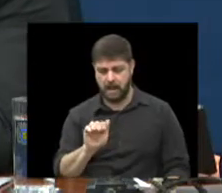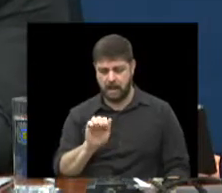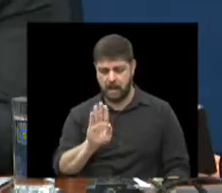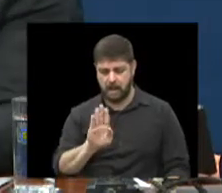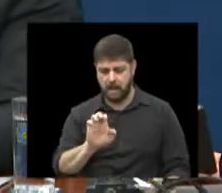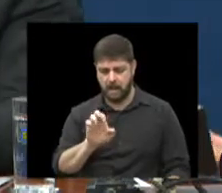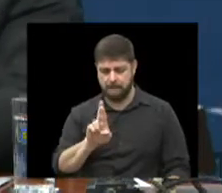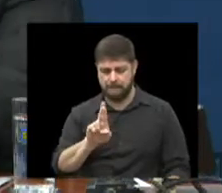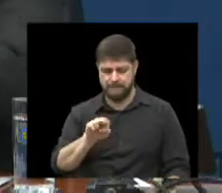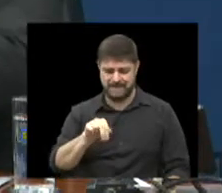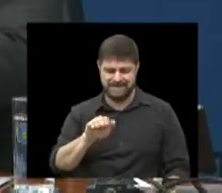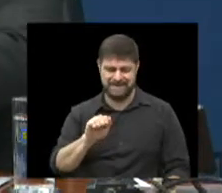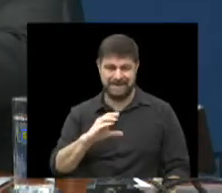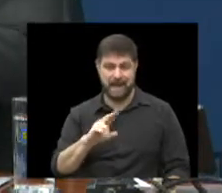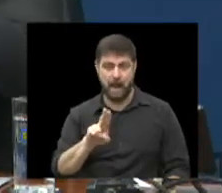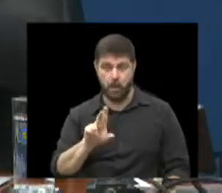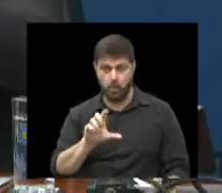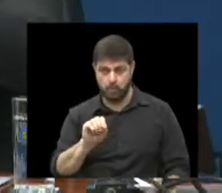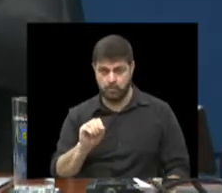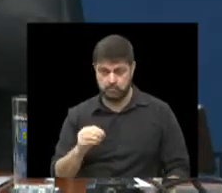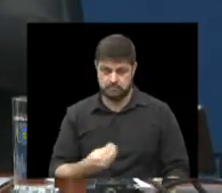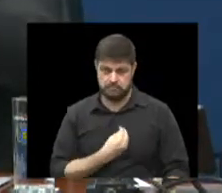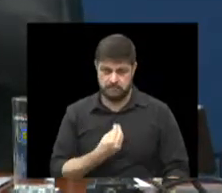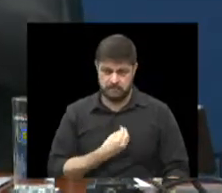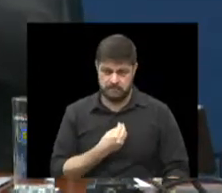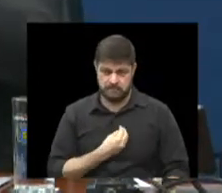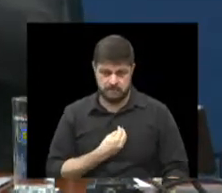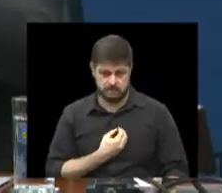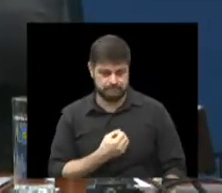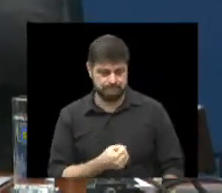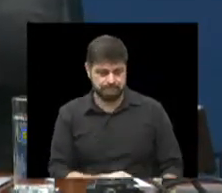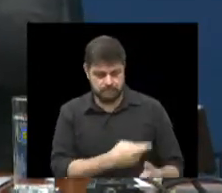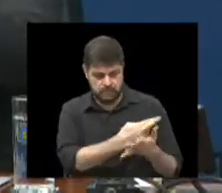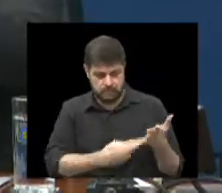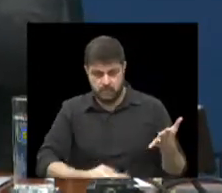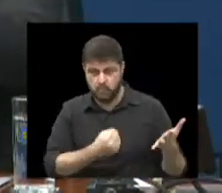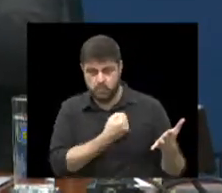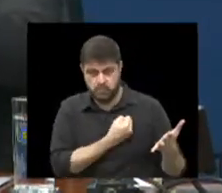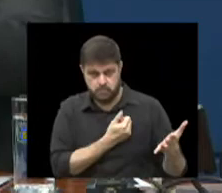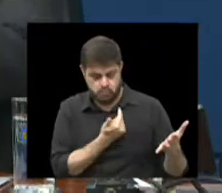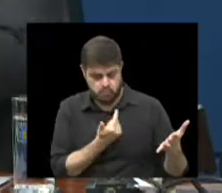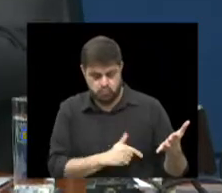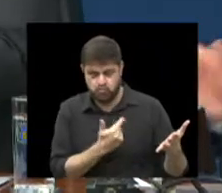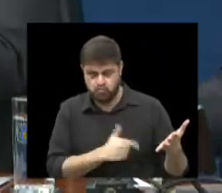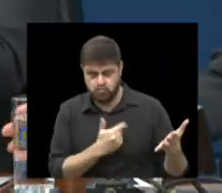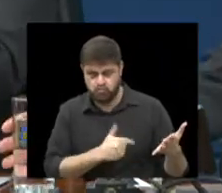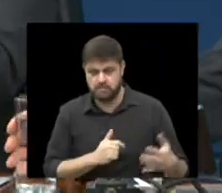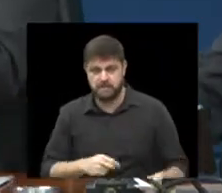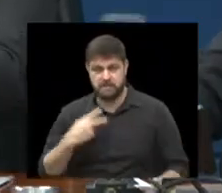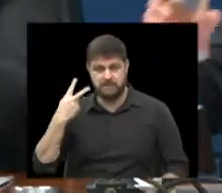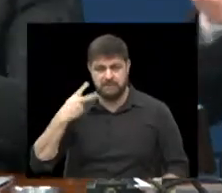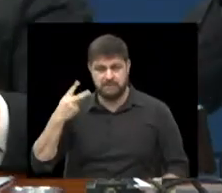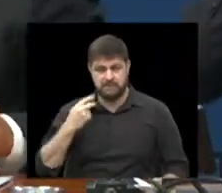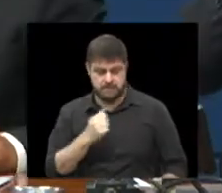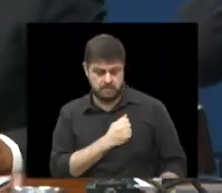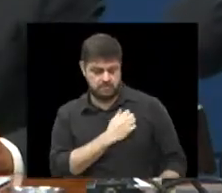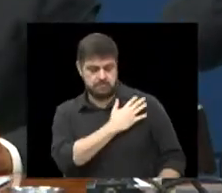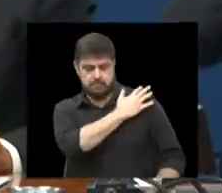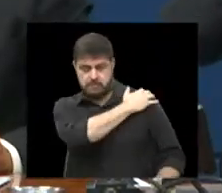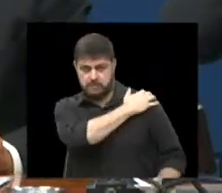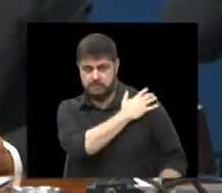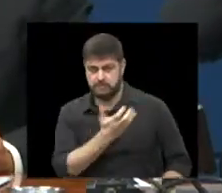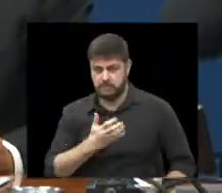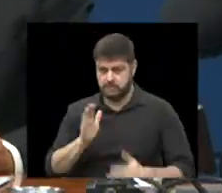Requerimento ainda sem número, de autoria do nobre vereador Tenente Santini, do PSD, que requer voto